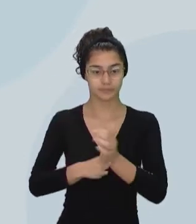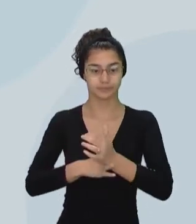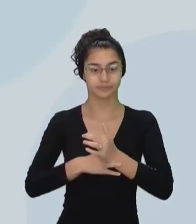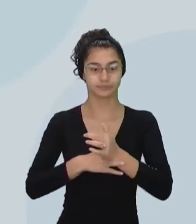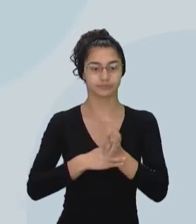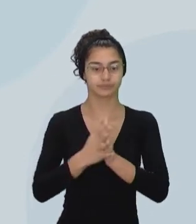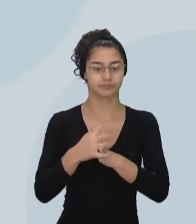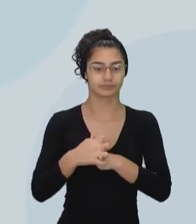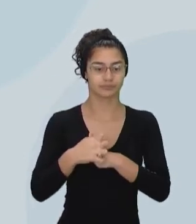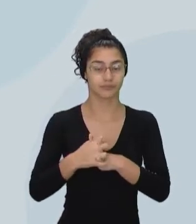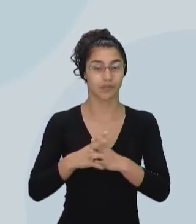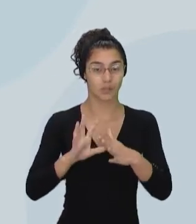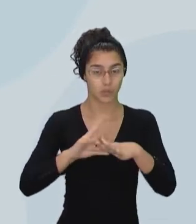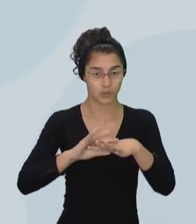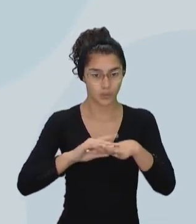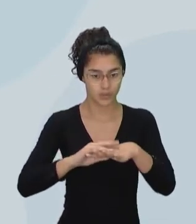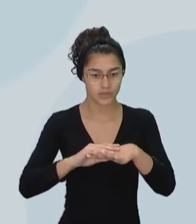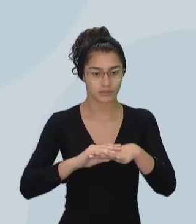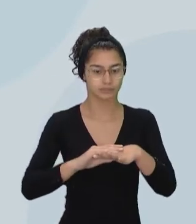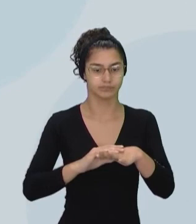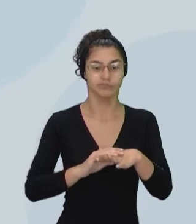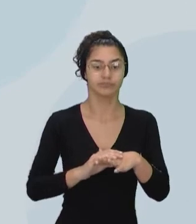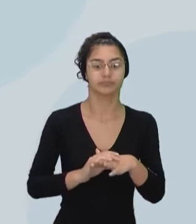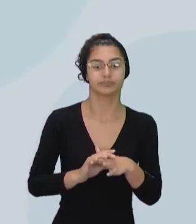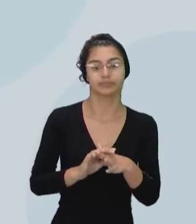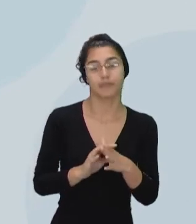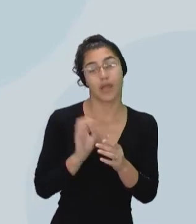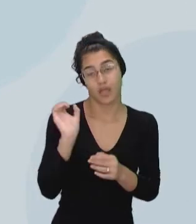uma doença que tem origem